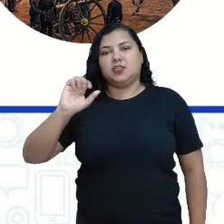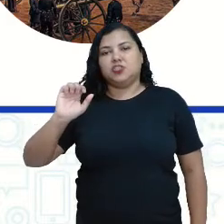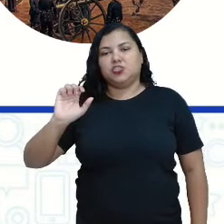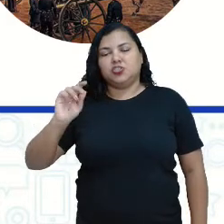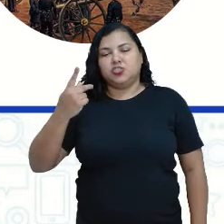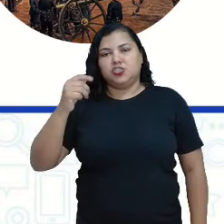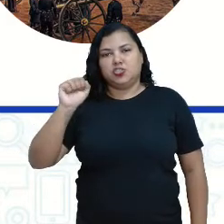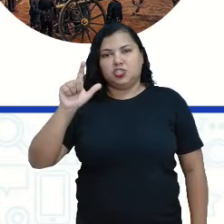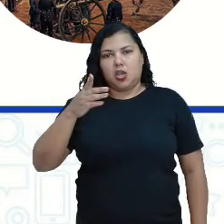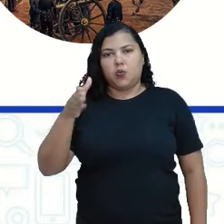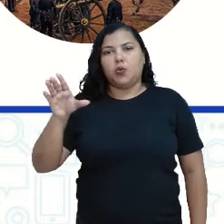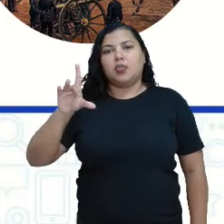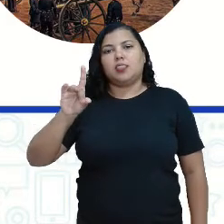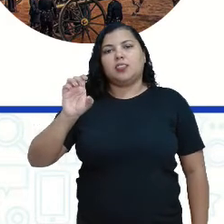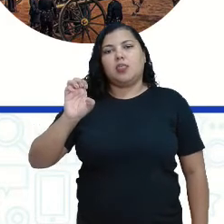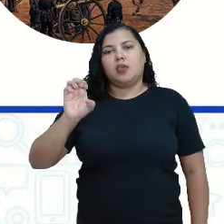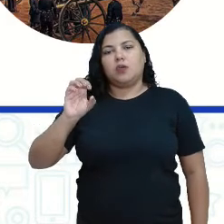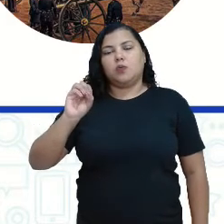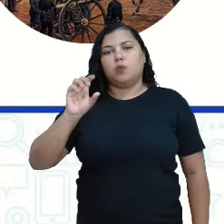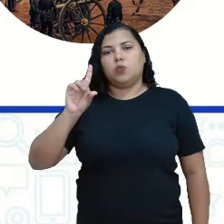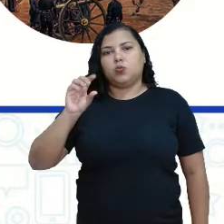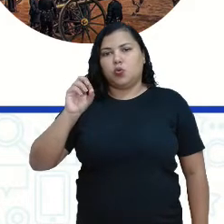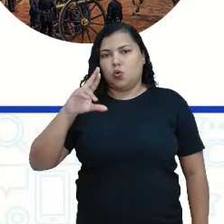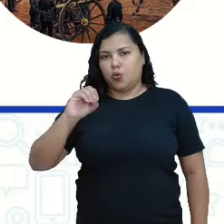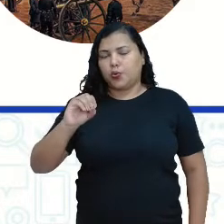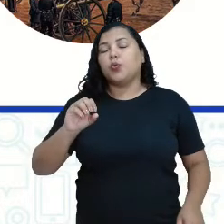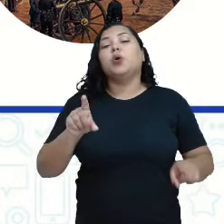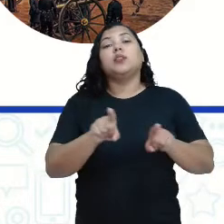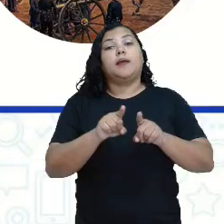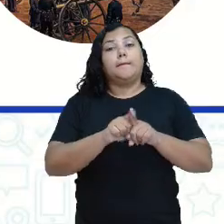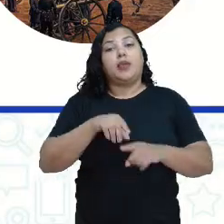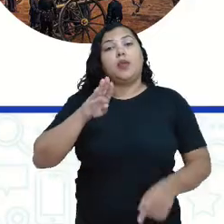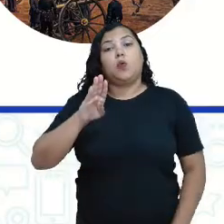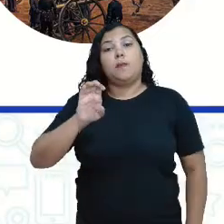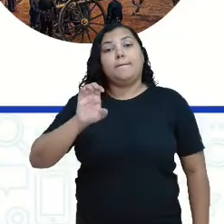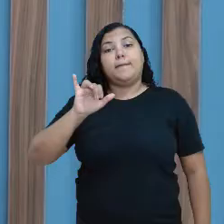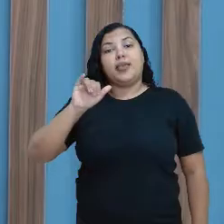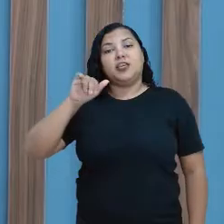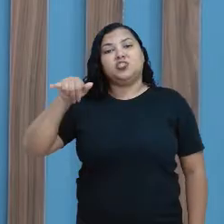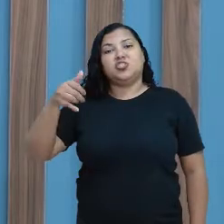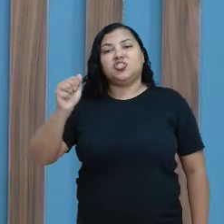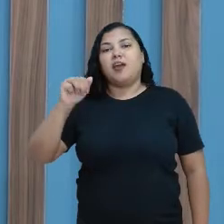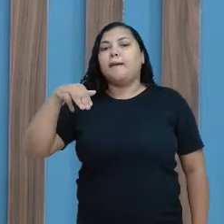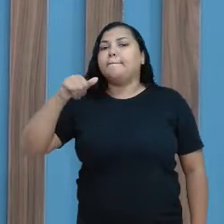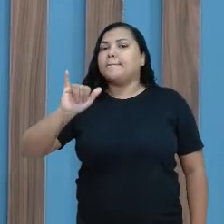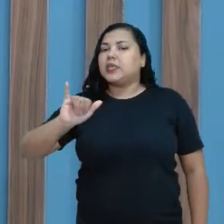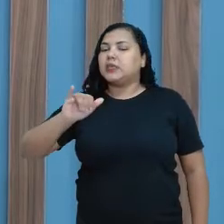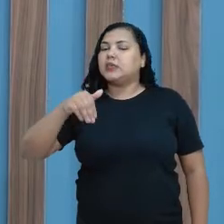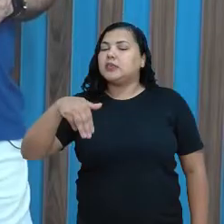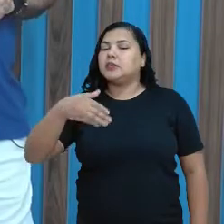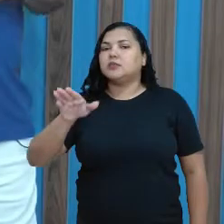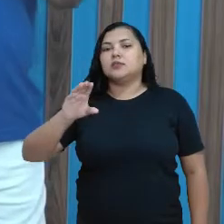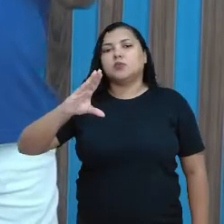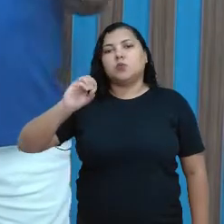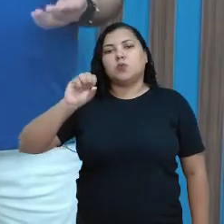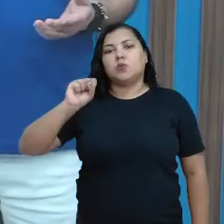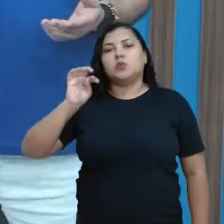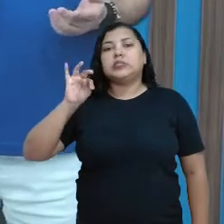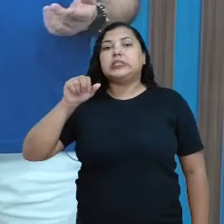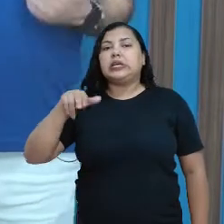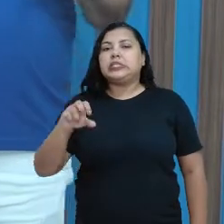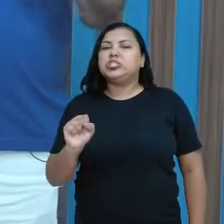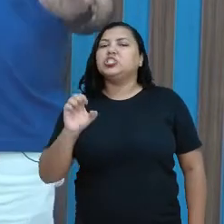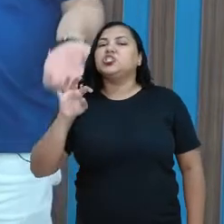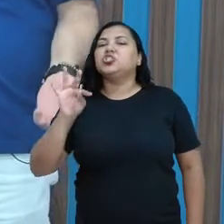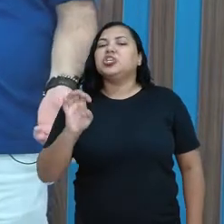braço e a espada, é para mostrar que eles agora estão reivindicando o poder. E nesse sentido, né, o que é que a gente